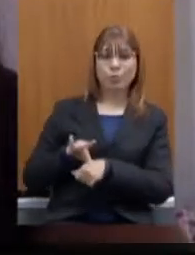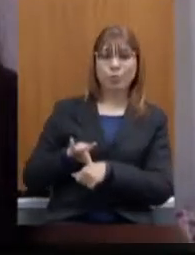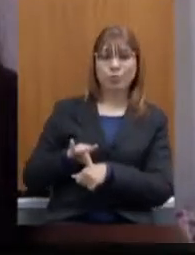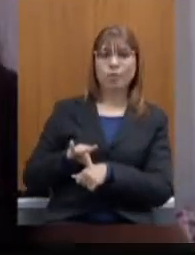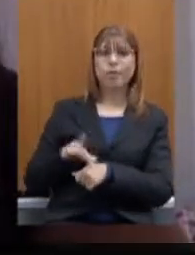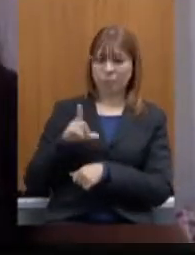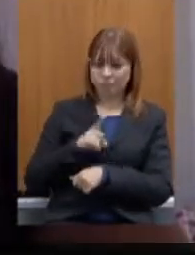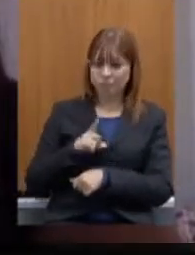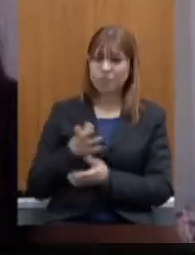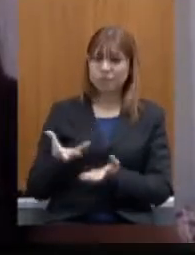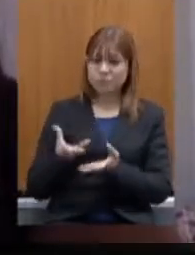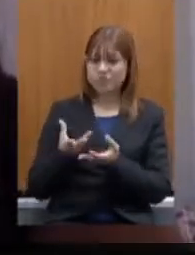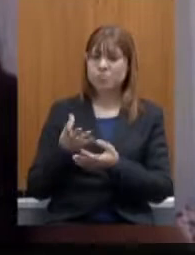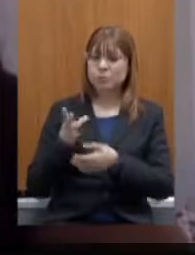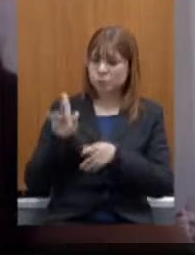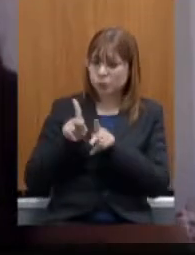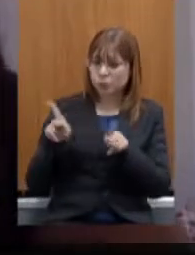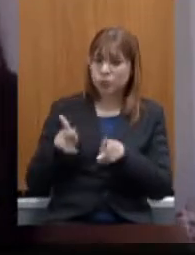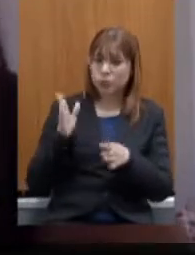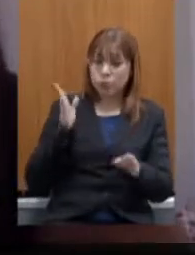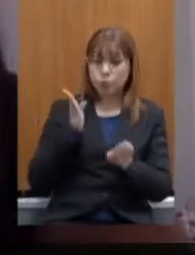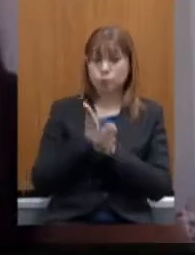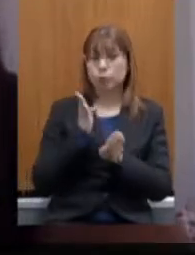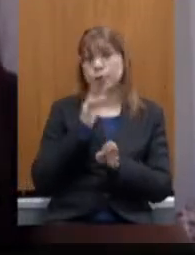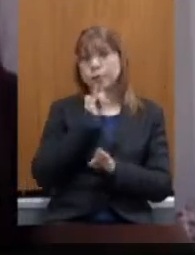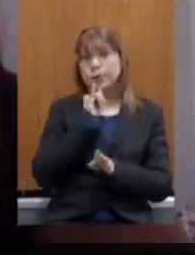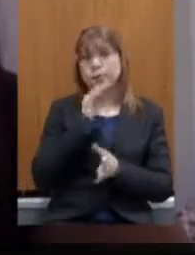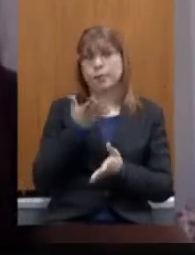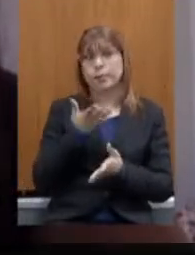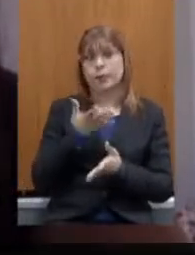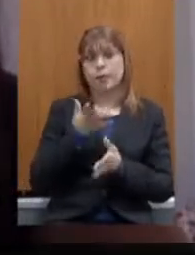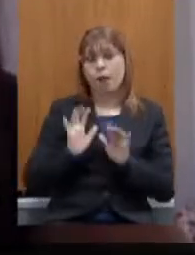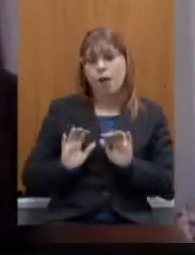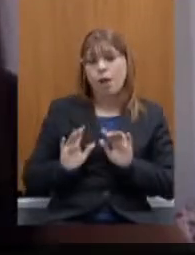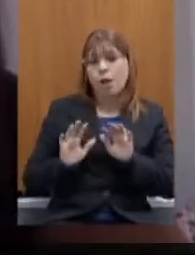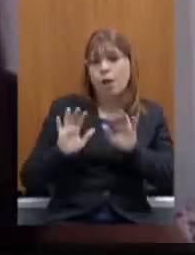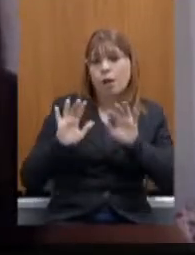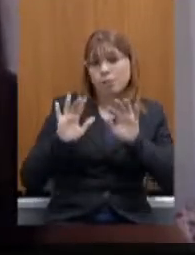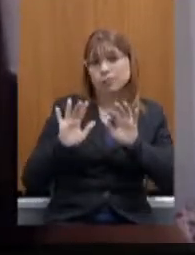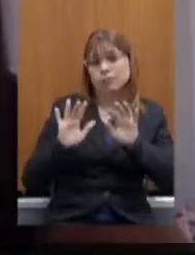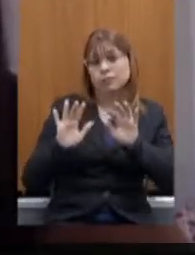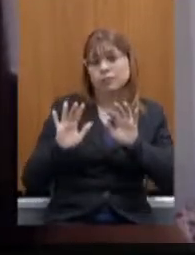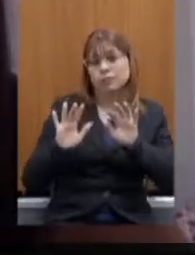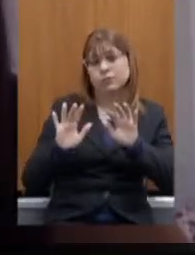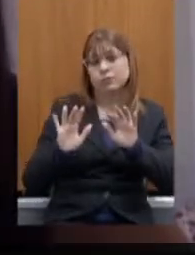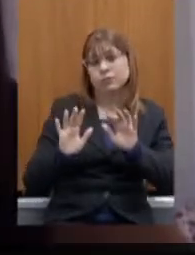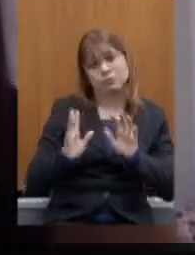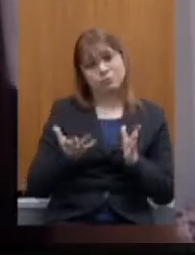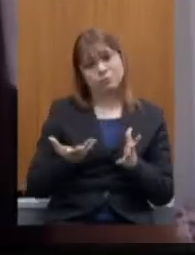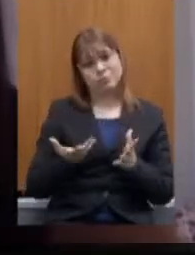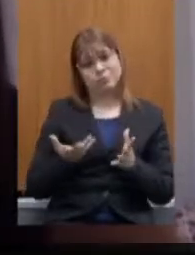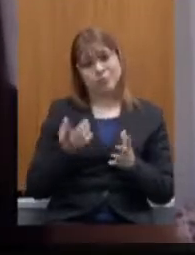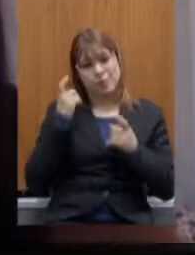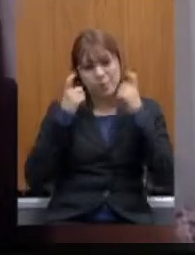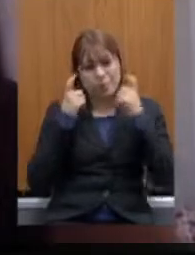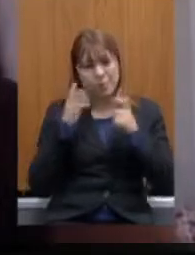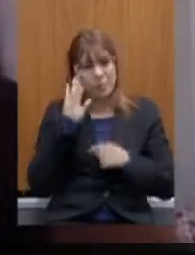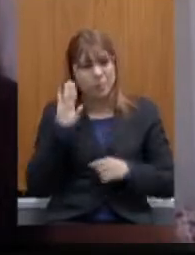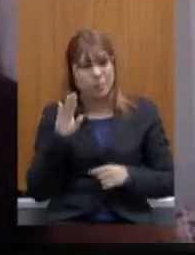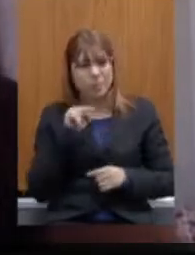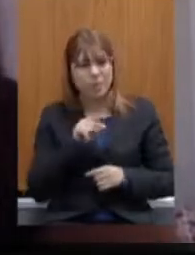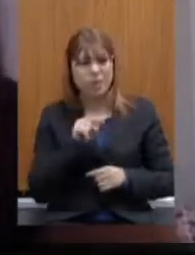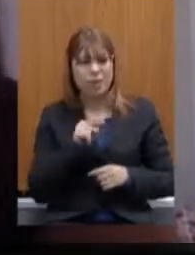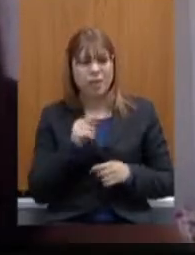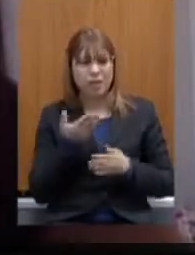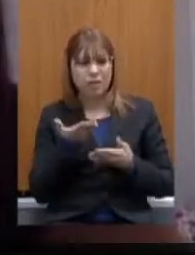gente tem casos de professores e quando descobrem que estão com câncer a preocupação deles não é no tratamento é como